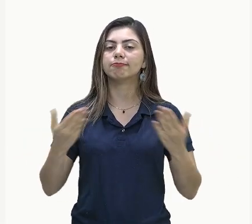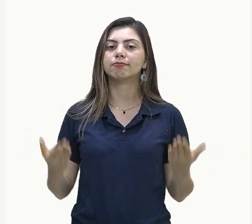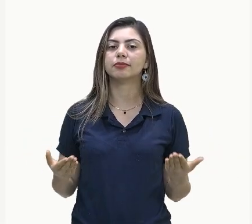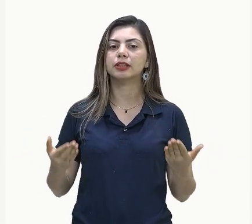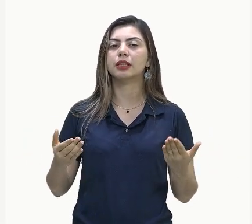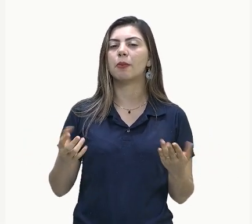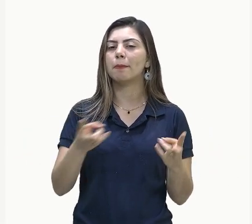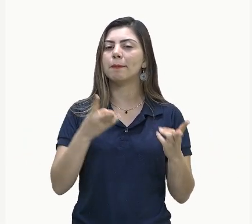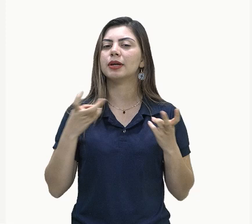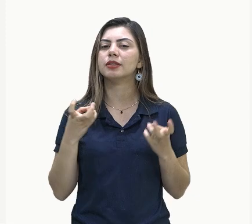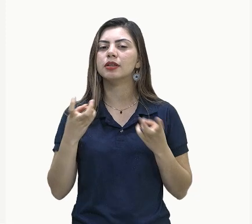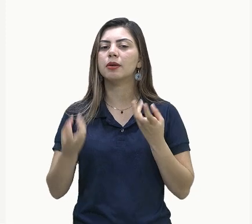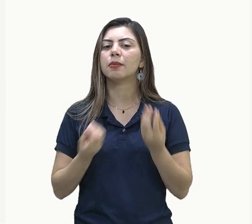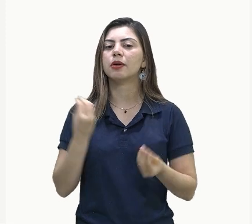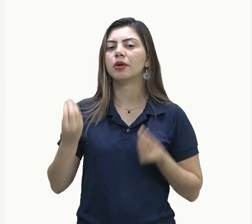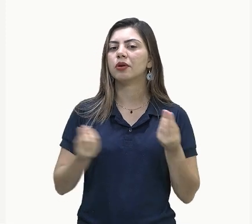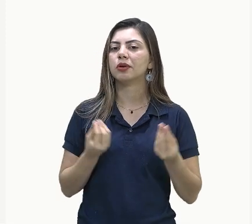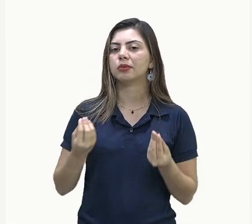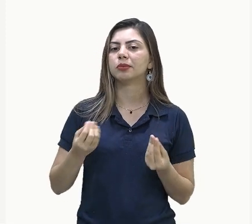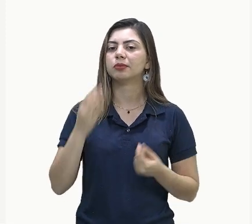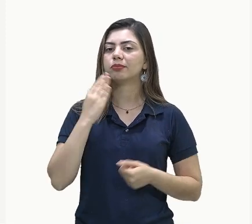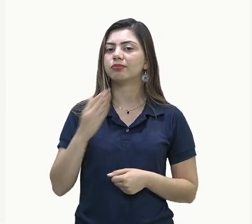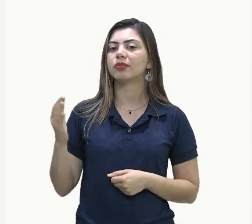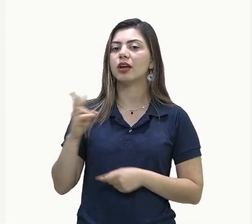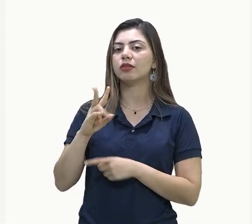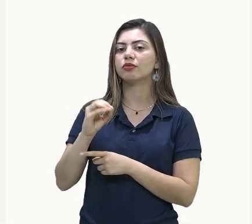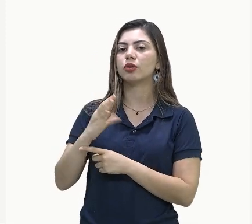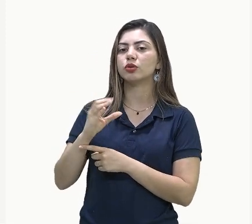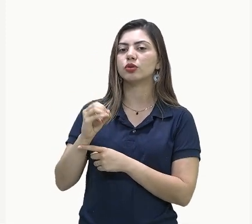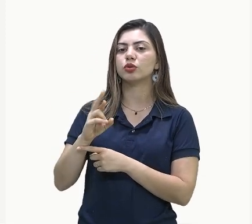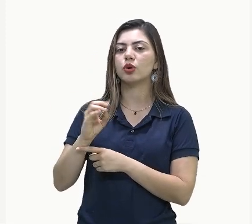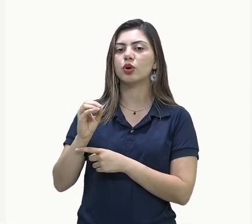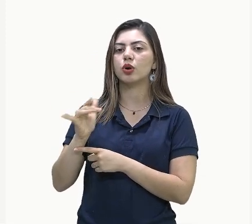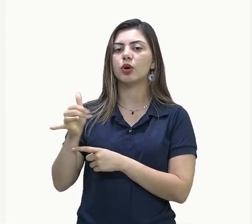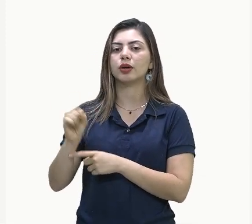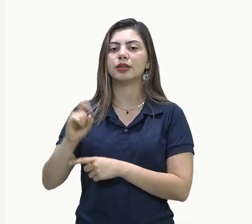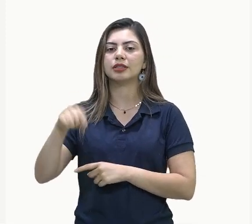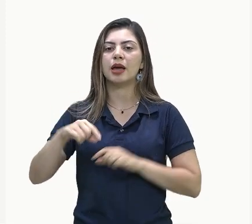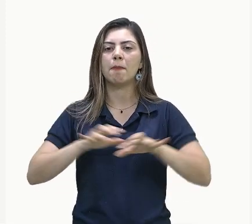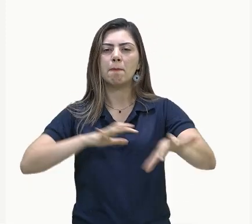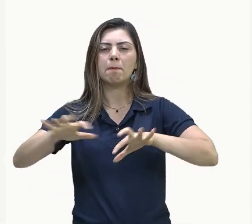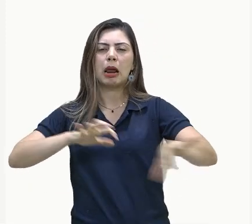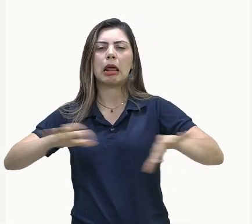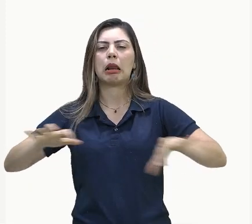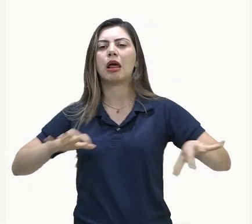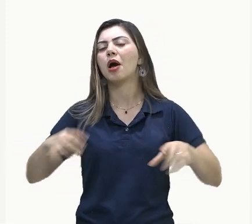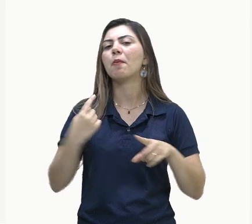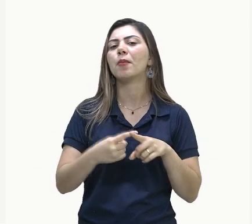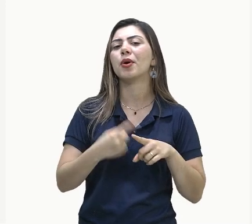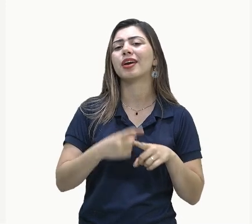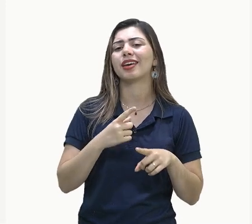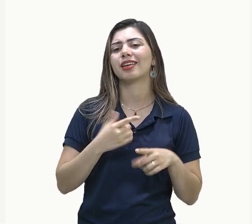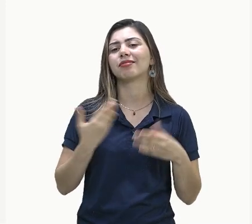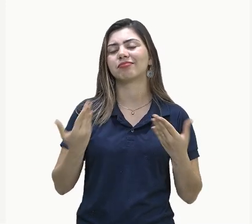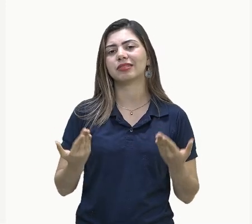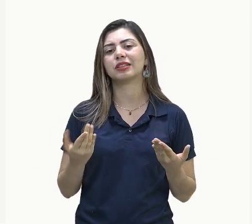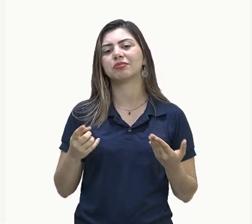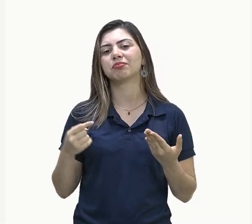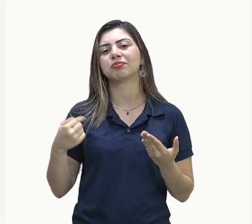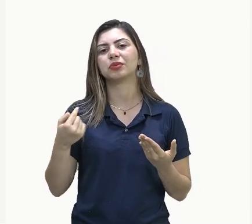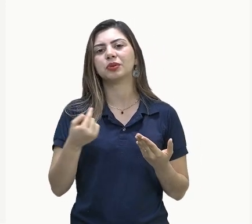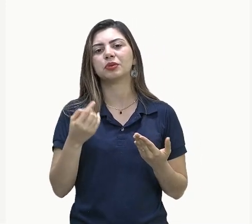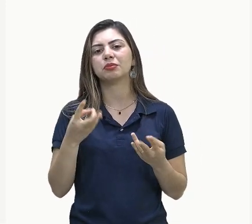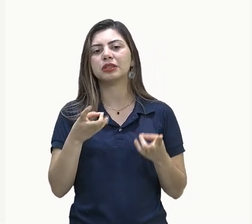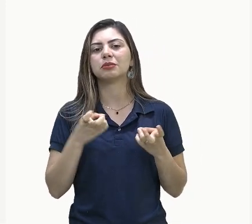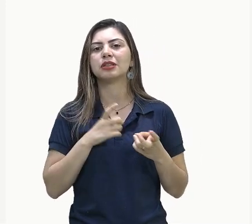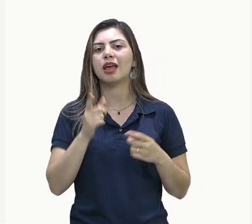ali as vossorocas, perdão, são grandes crateras no relevo provocadas ali pela erosão. Impossibilita o uso